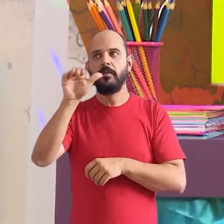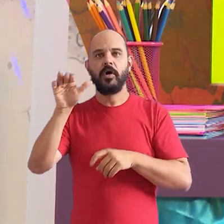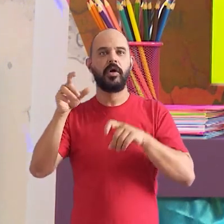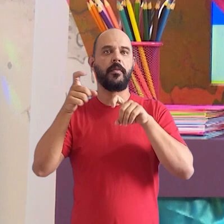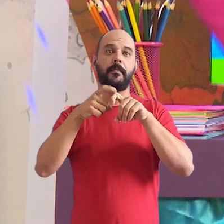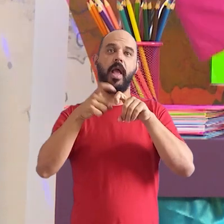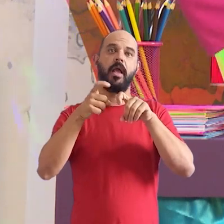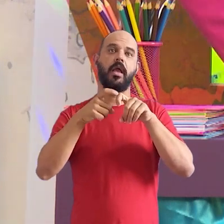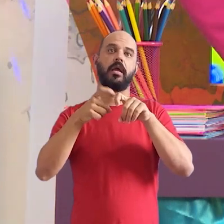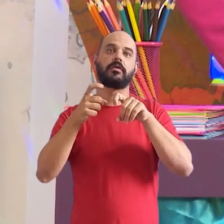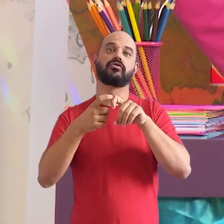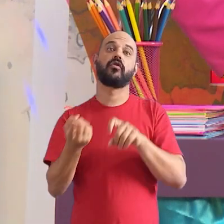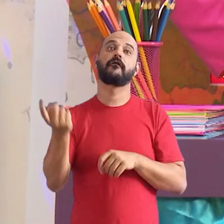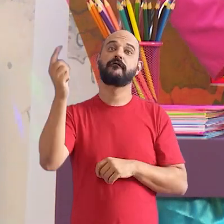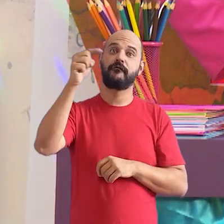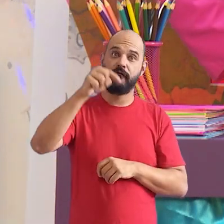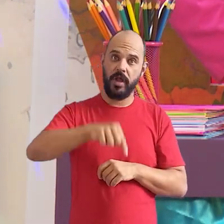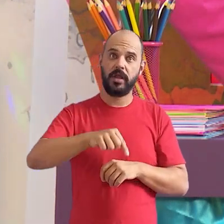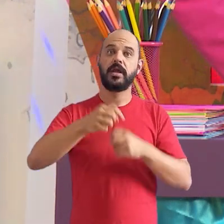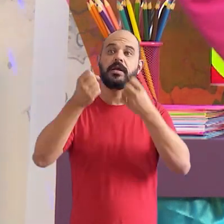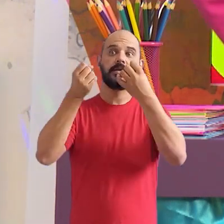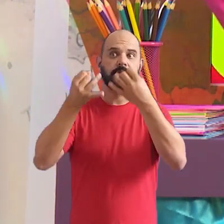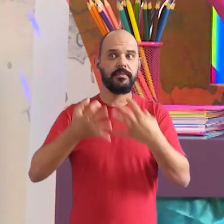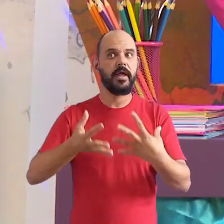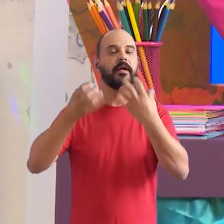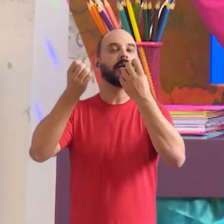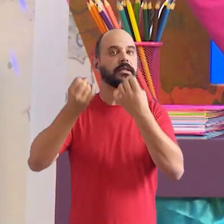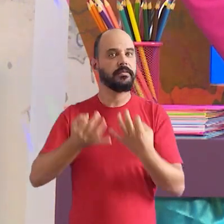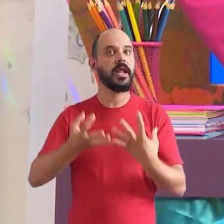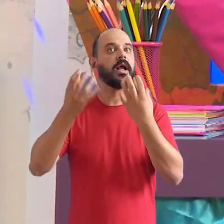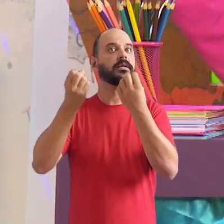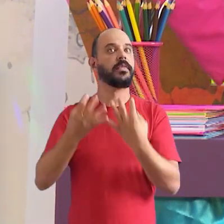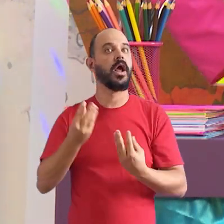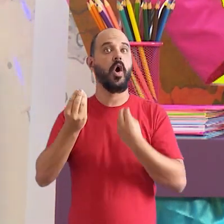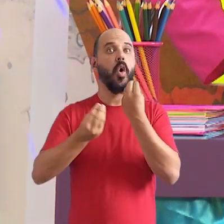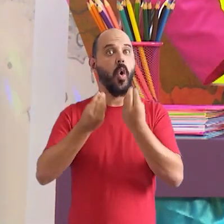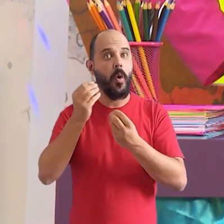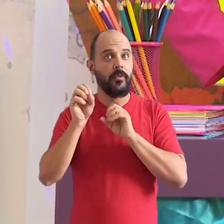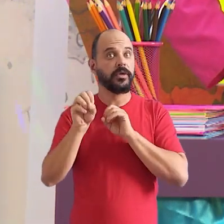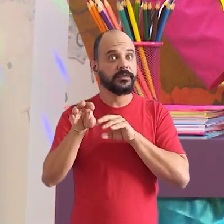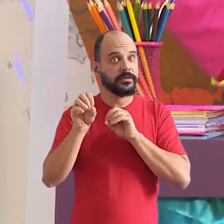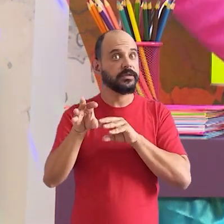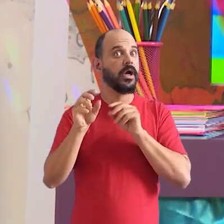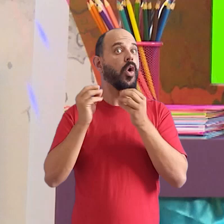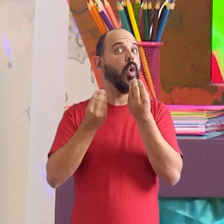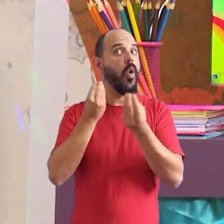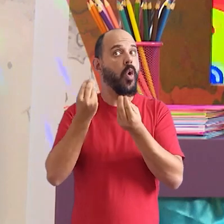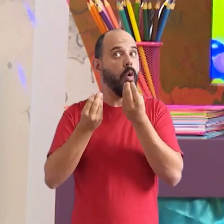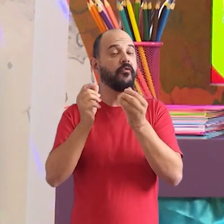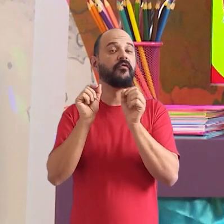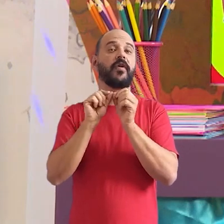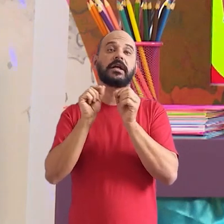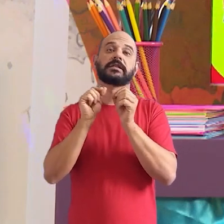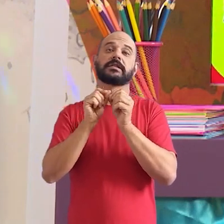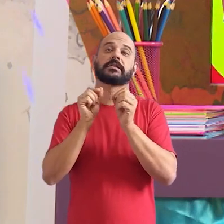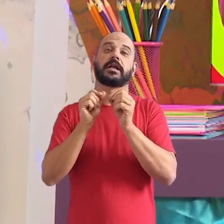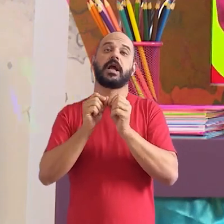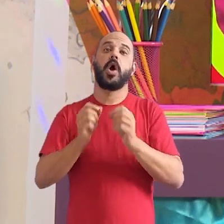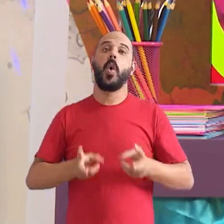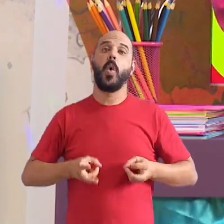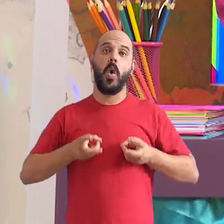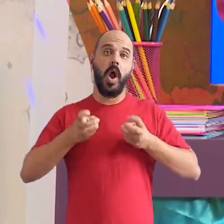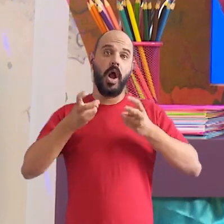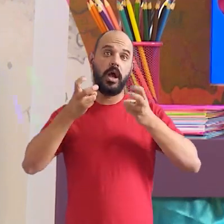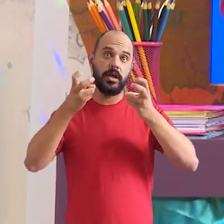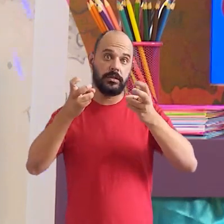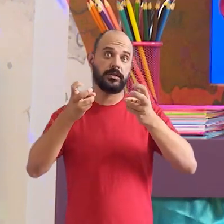médicos para vir para cá e a gente fica explicando para eles e ensinando como é que faz e como é que o